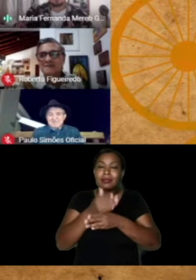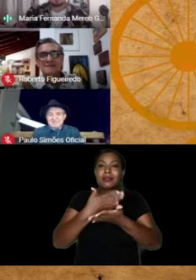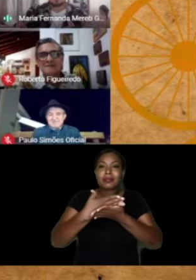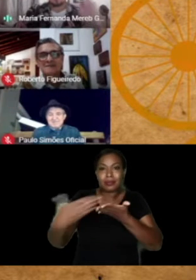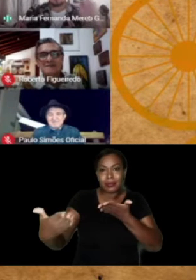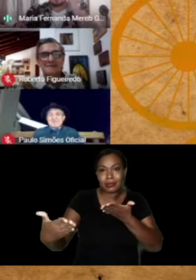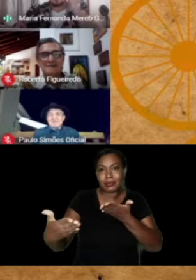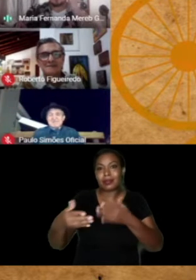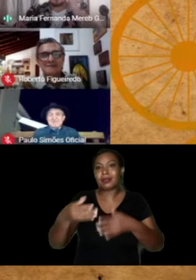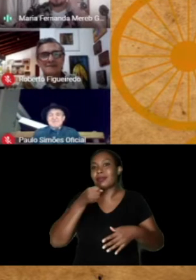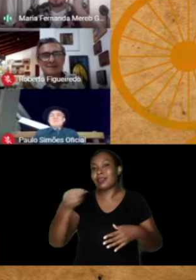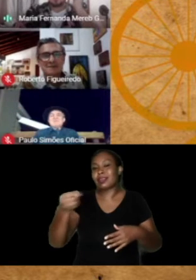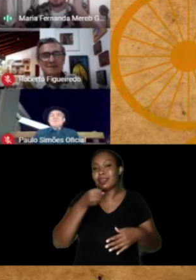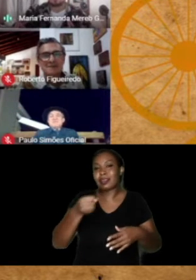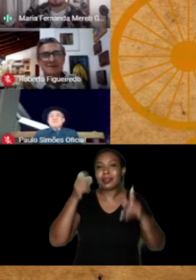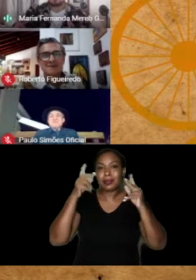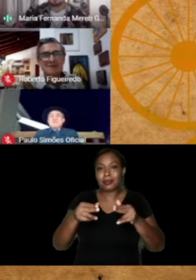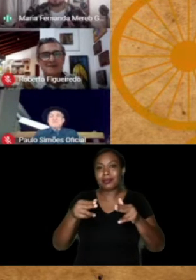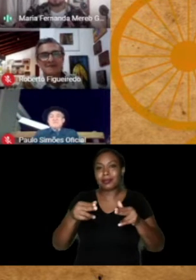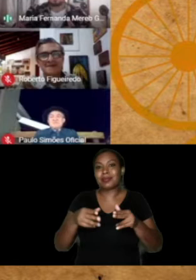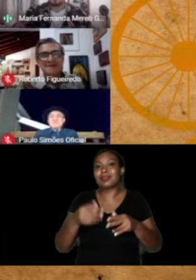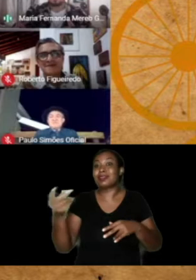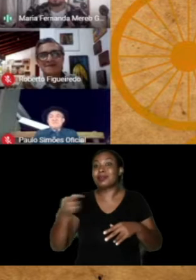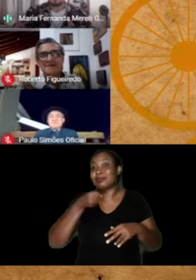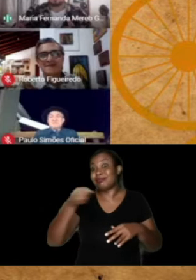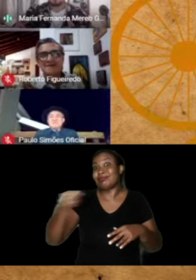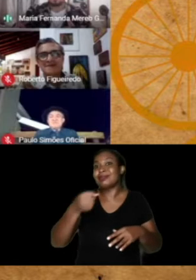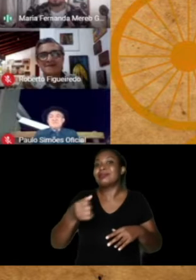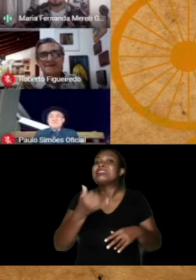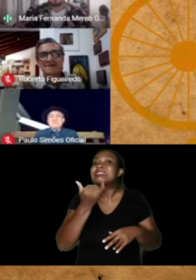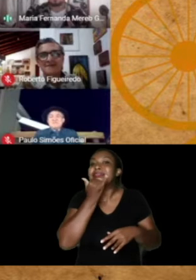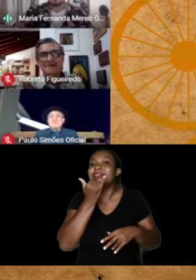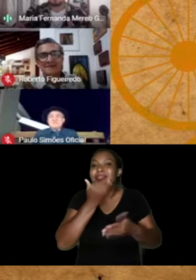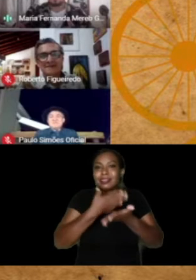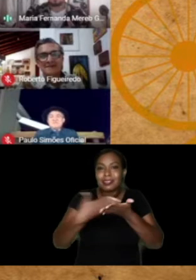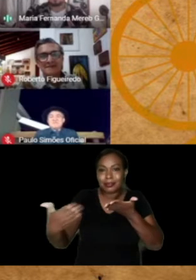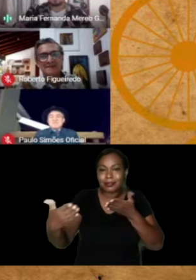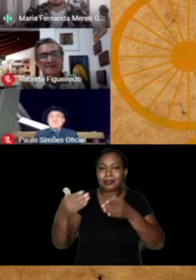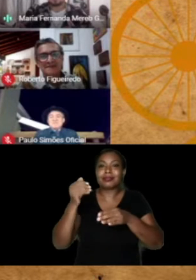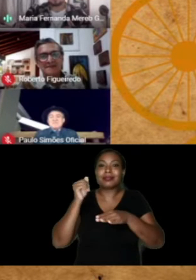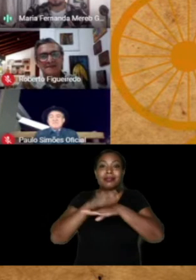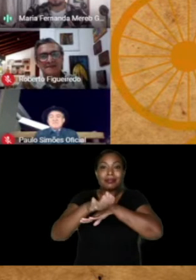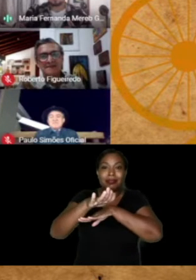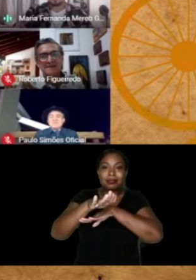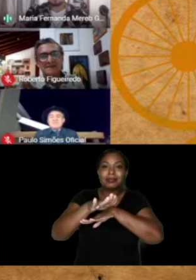também, eram os dois, desculpa. Obrigado, professora.